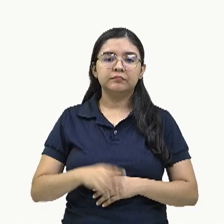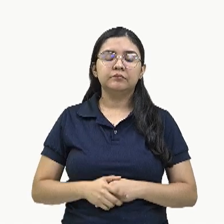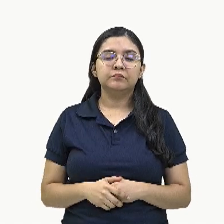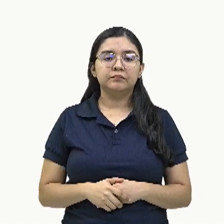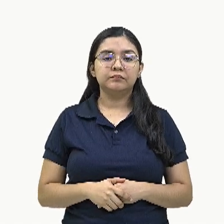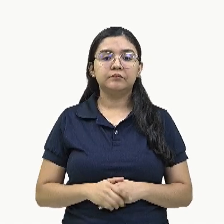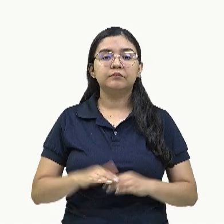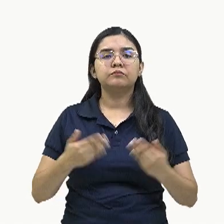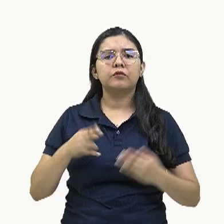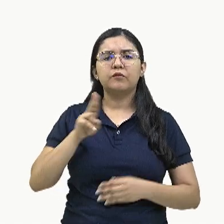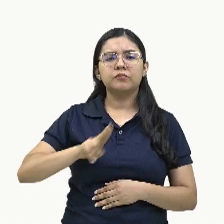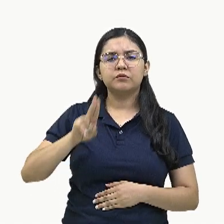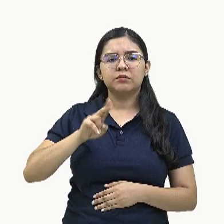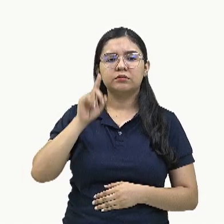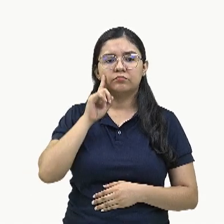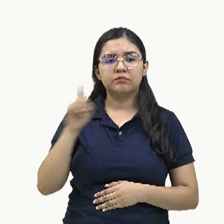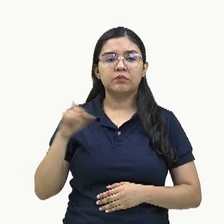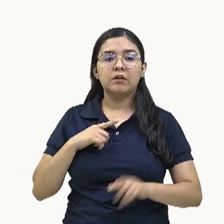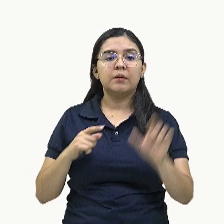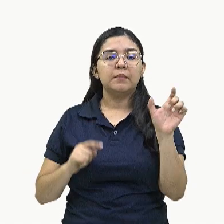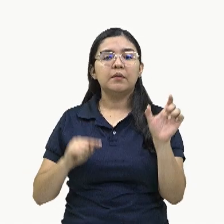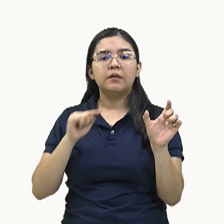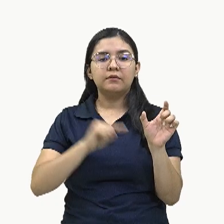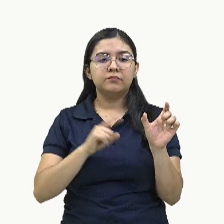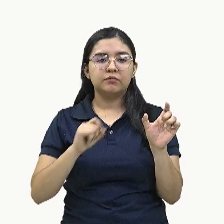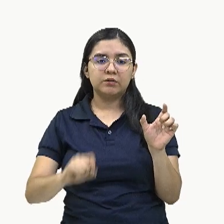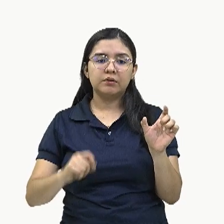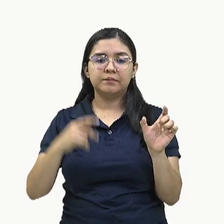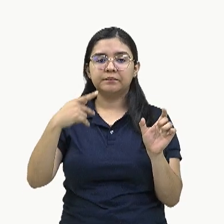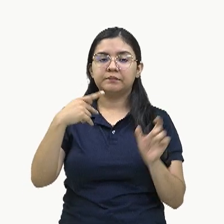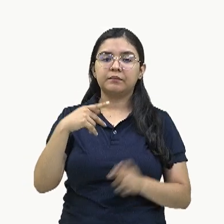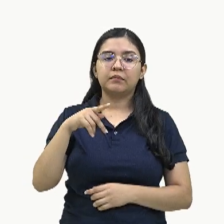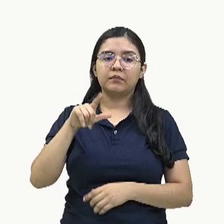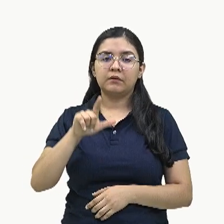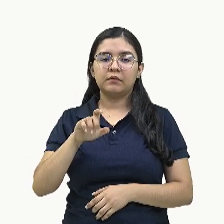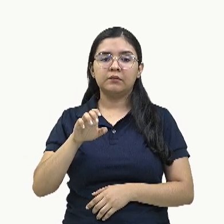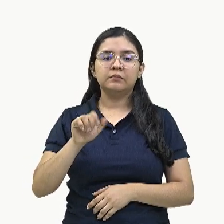Eu vou usar a palavra please.